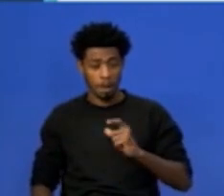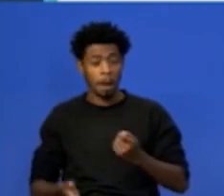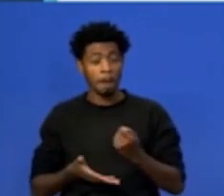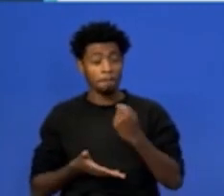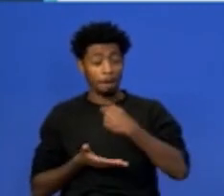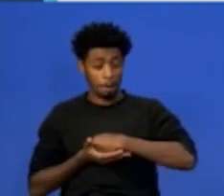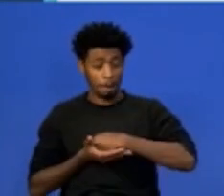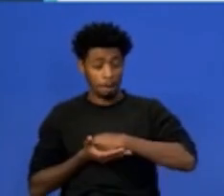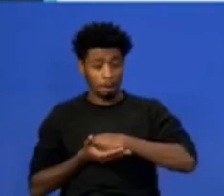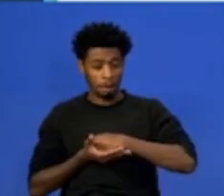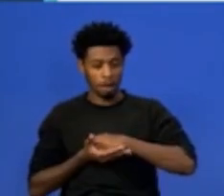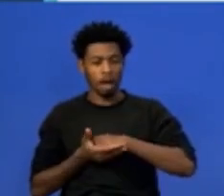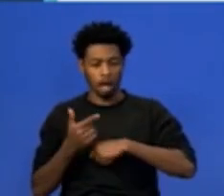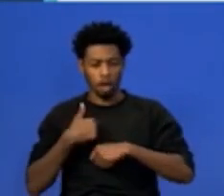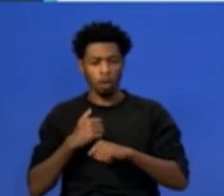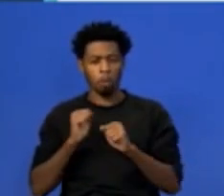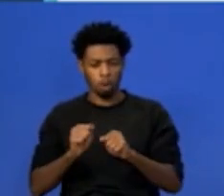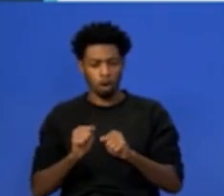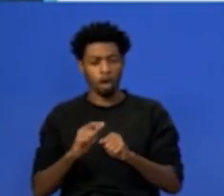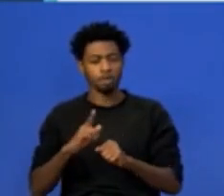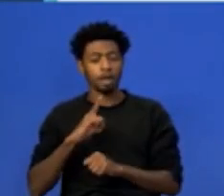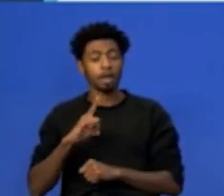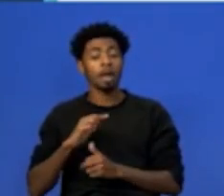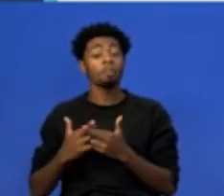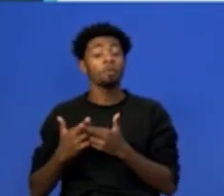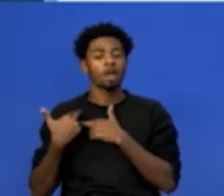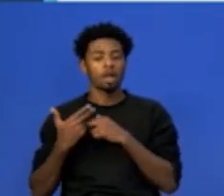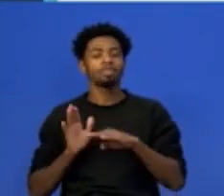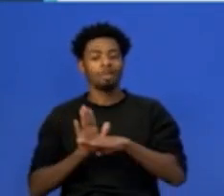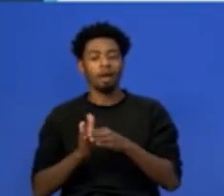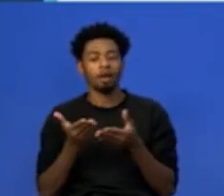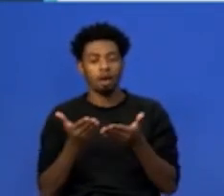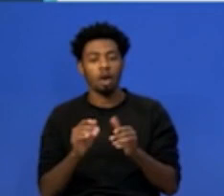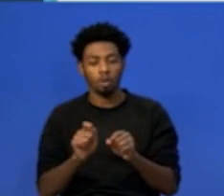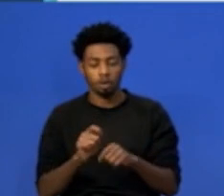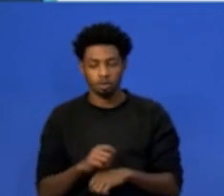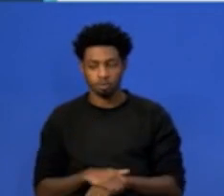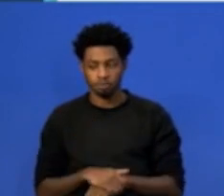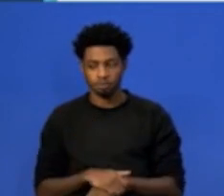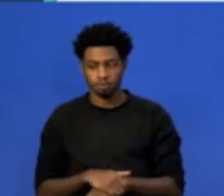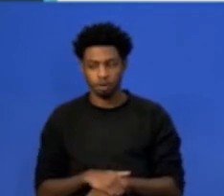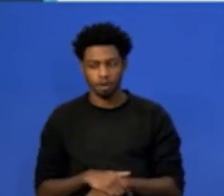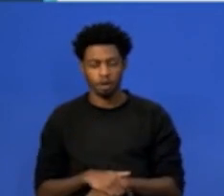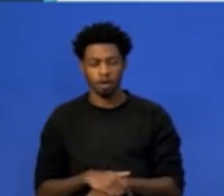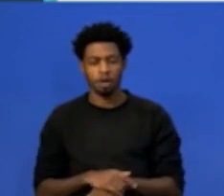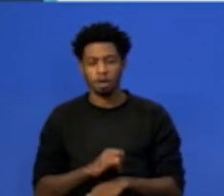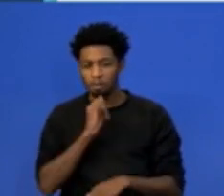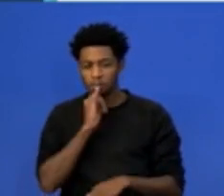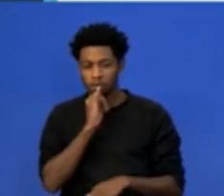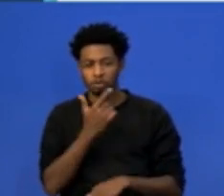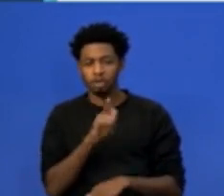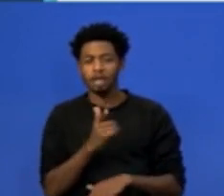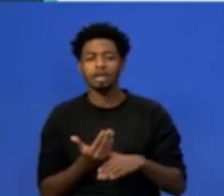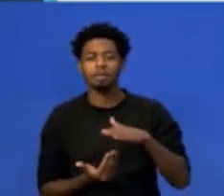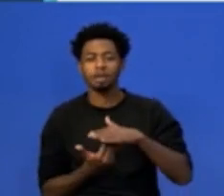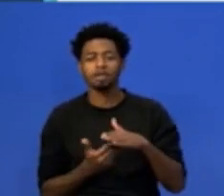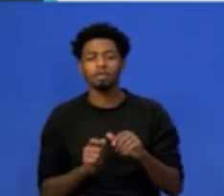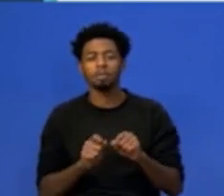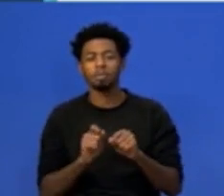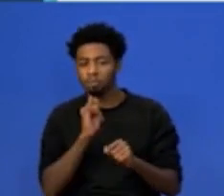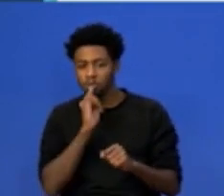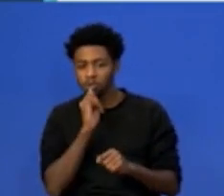o guia de 2008. Então, procedimentos ilimitados, não há limite em procedimentos